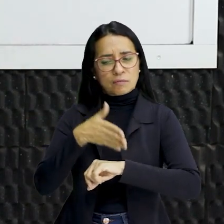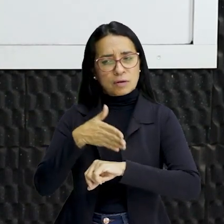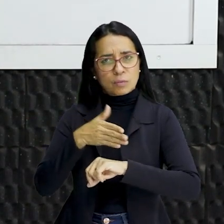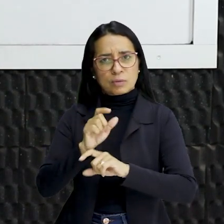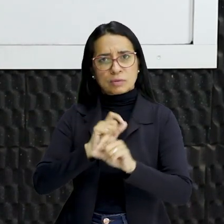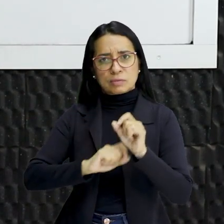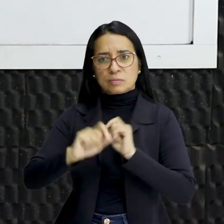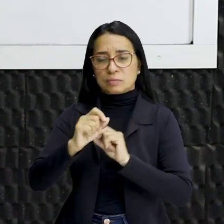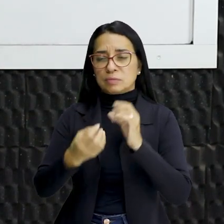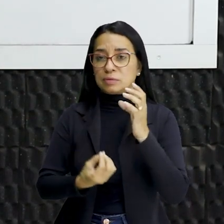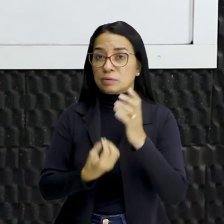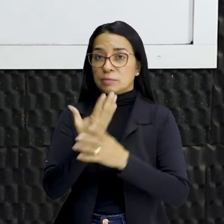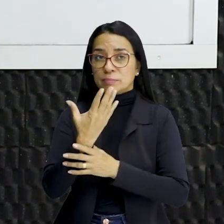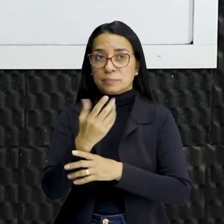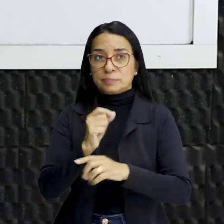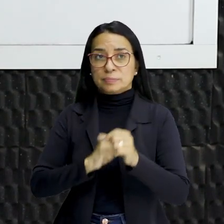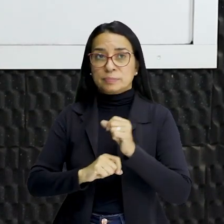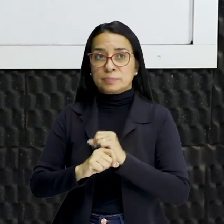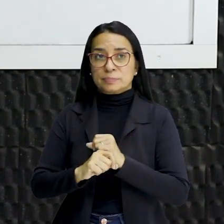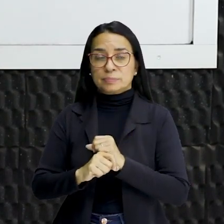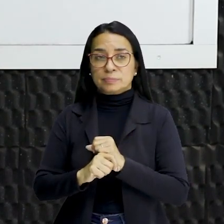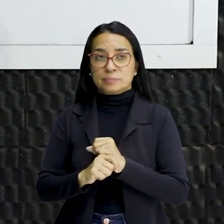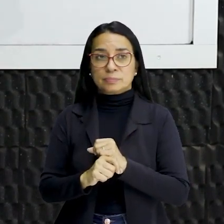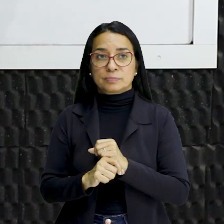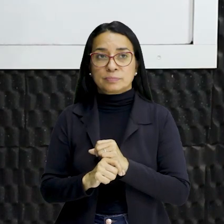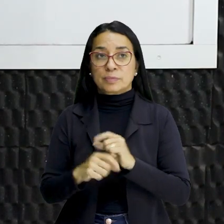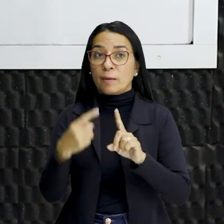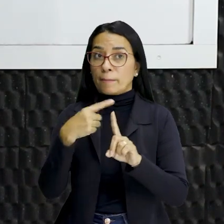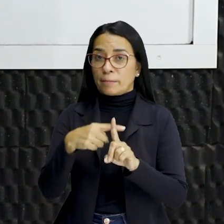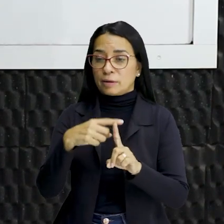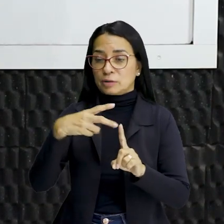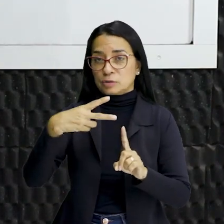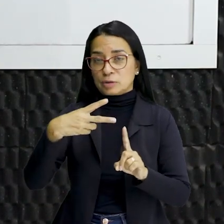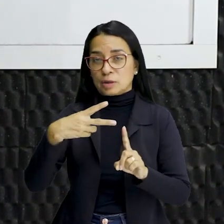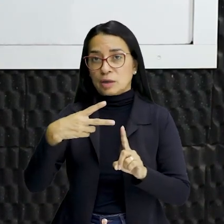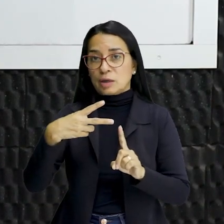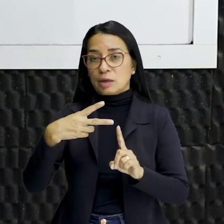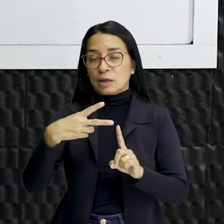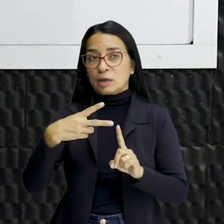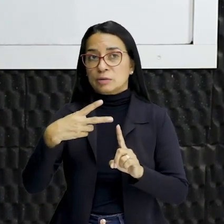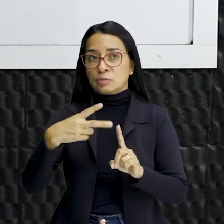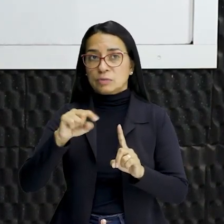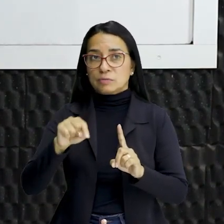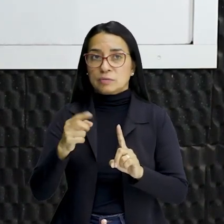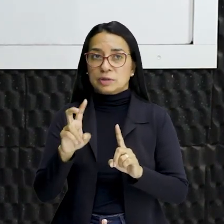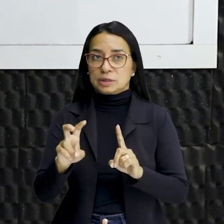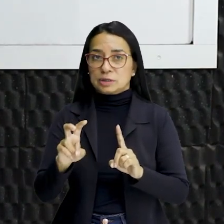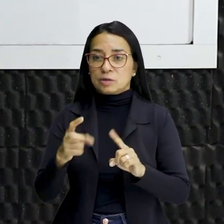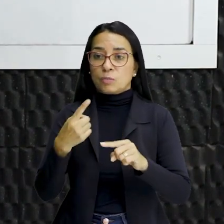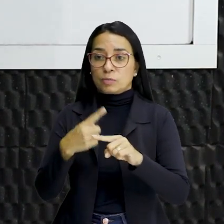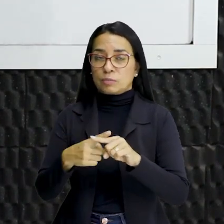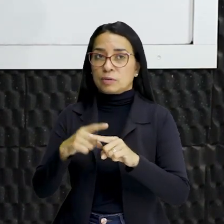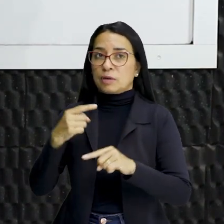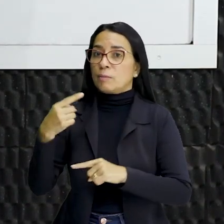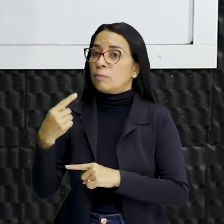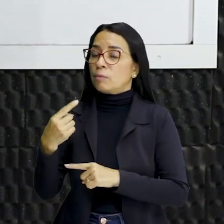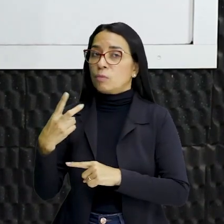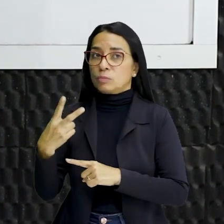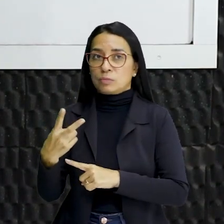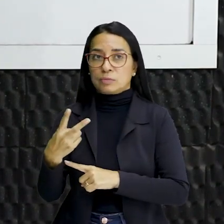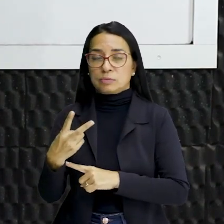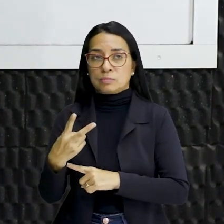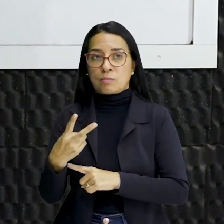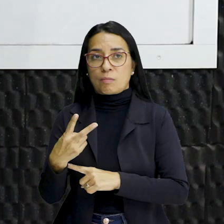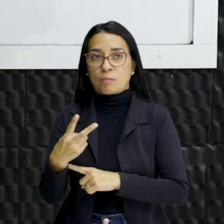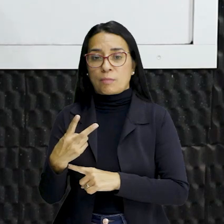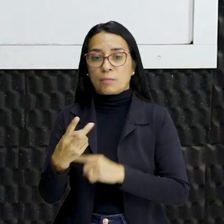que é o peso dele a frequência com que ele aparece o dois e meio você vai multiplicar por